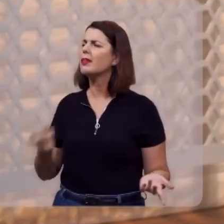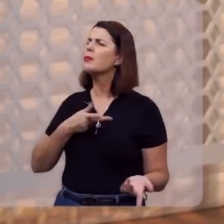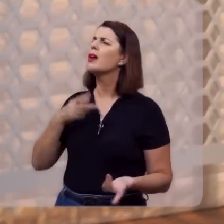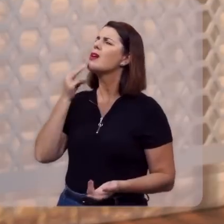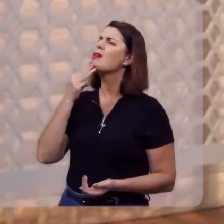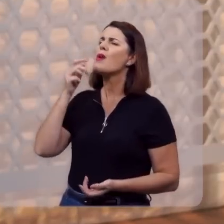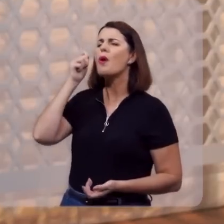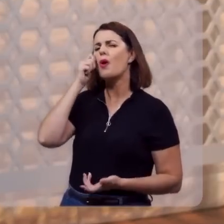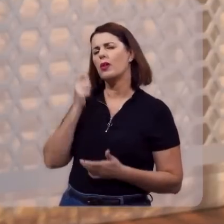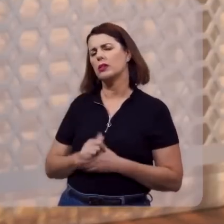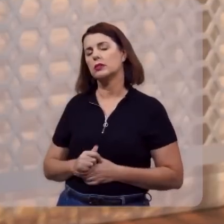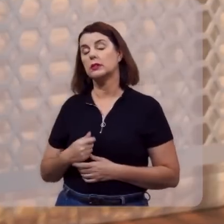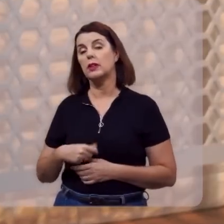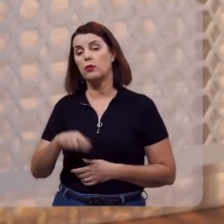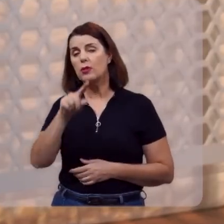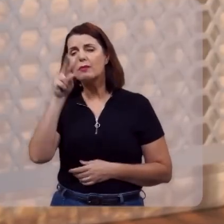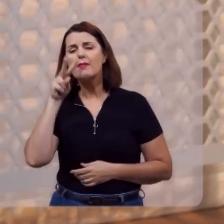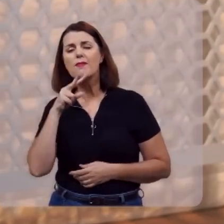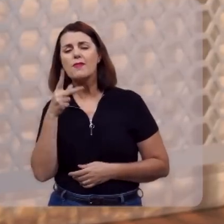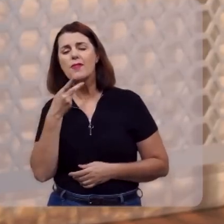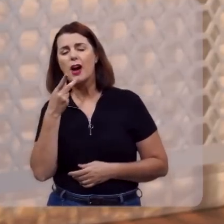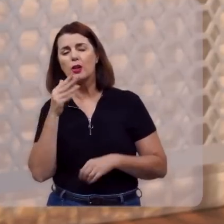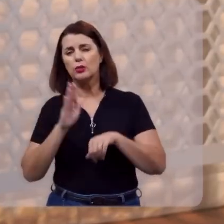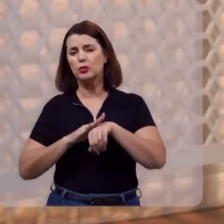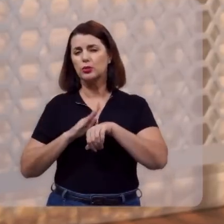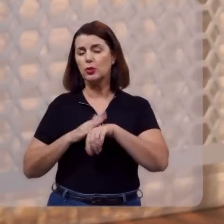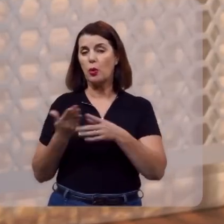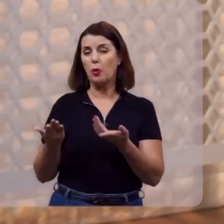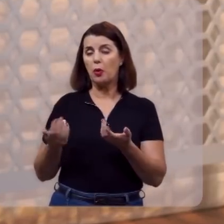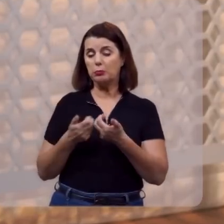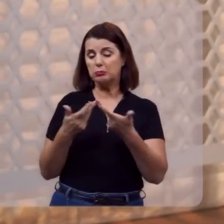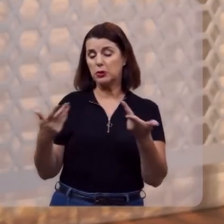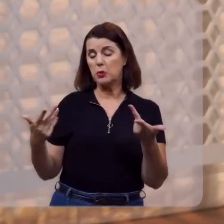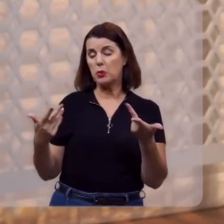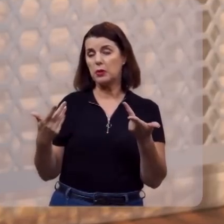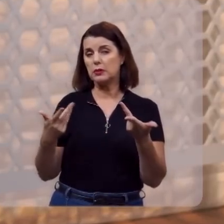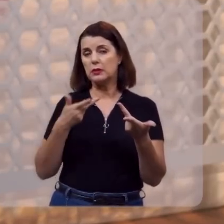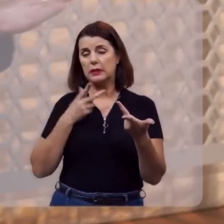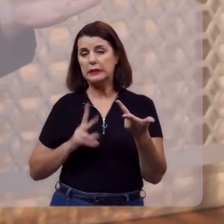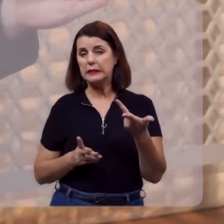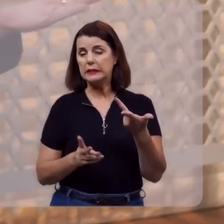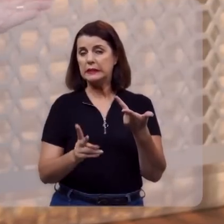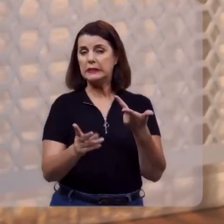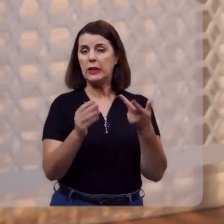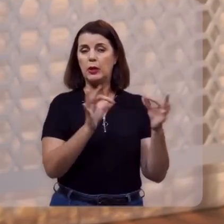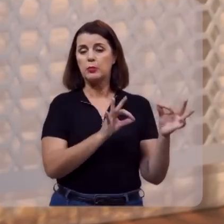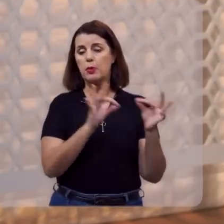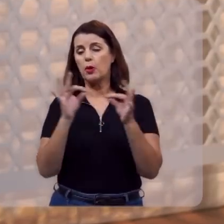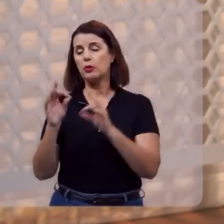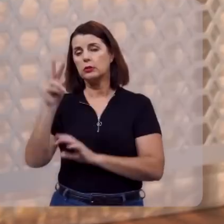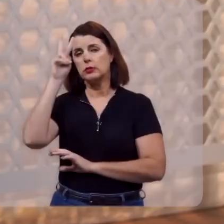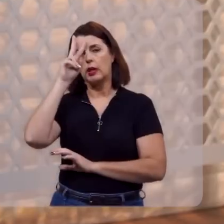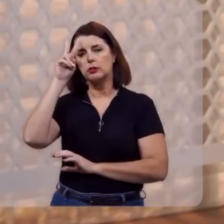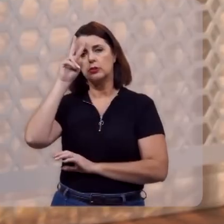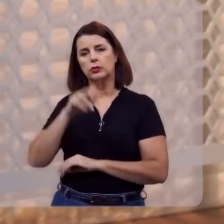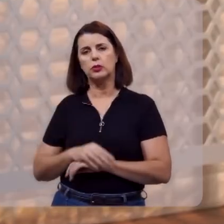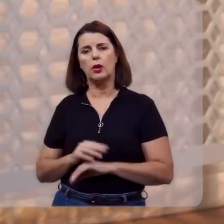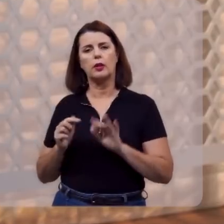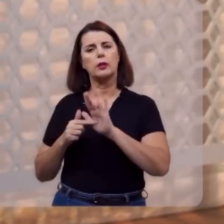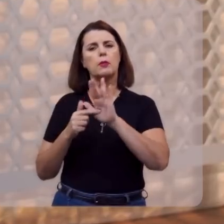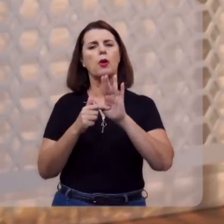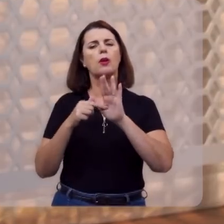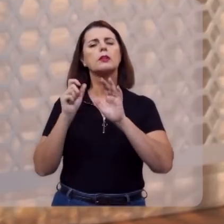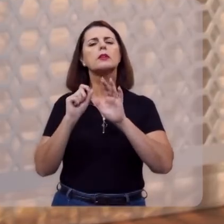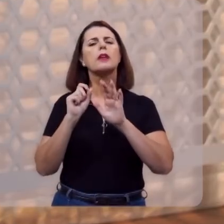pastor Roster, né, o senhor trouxe algo, né, que é sistemático, estabelecido, né, esse processo da história